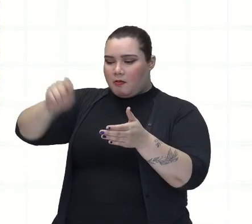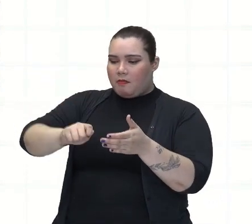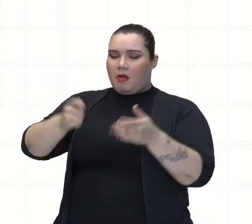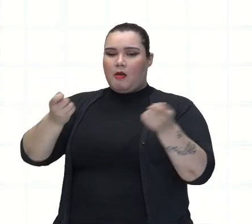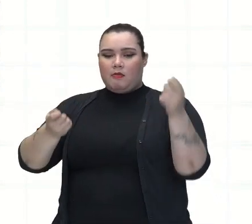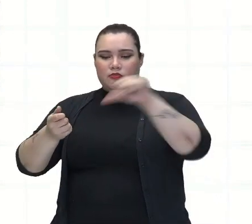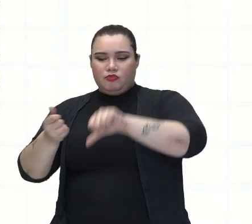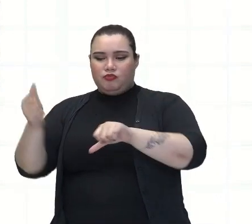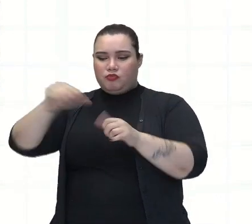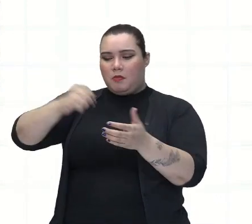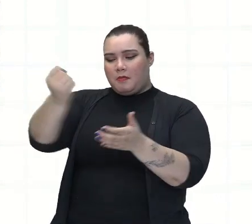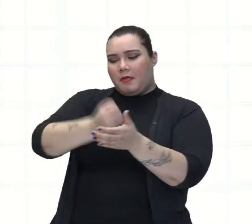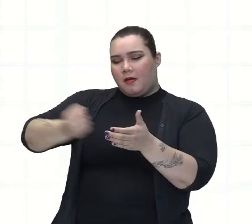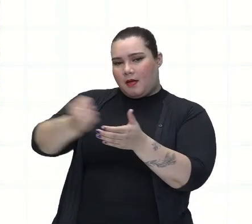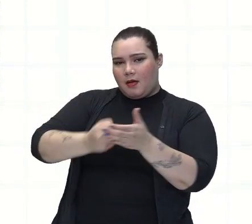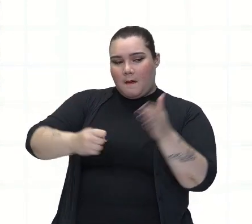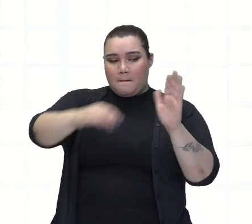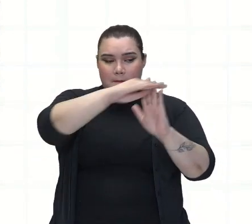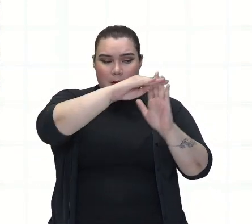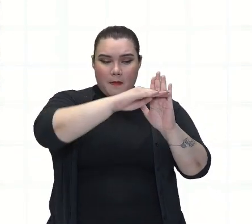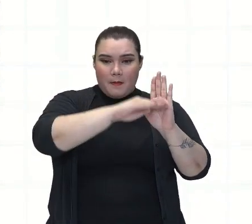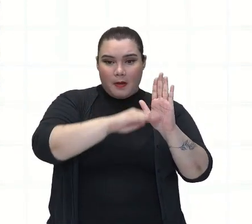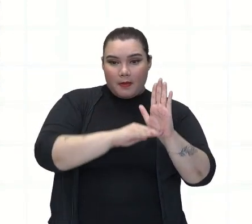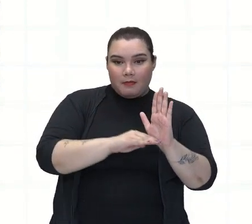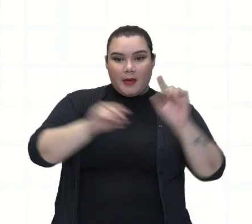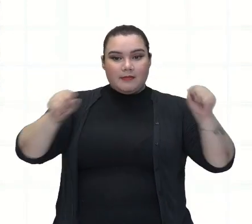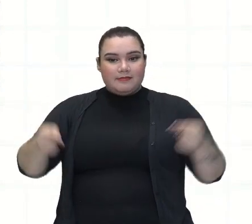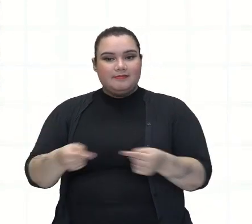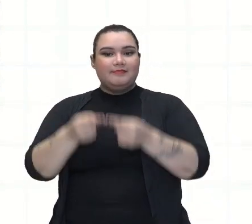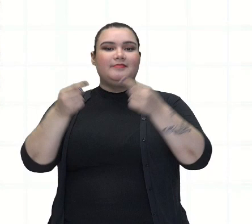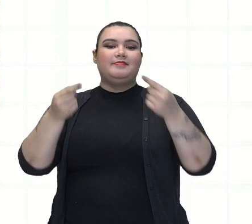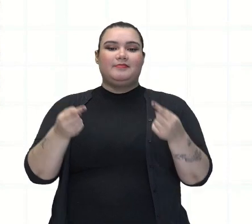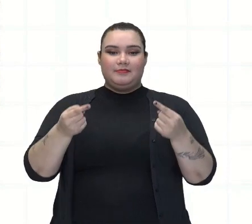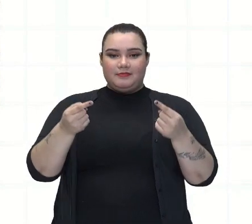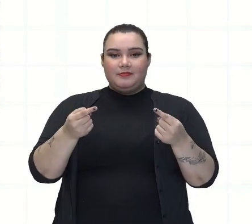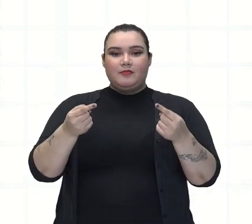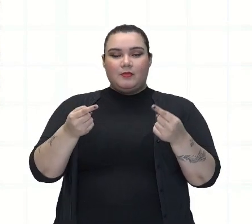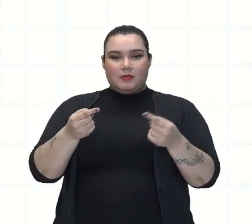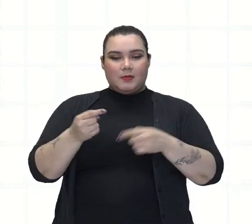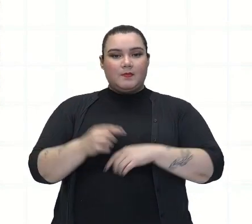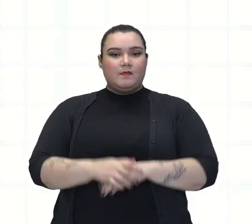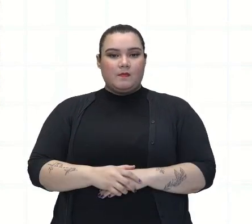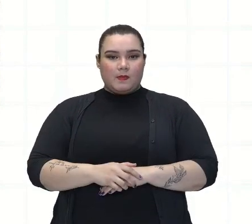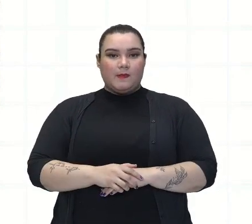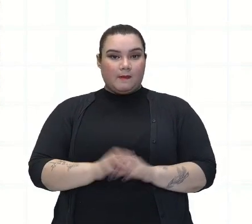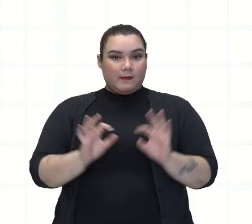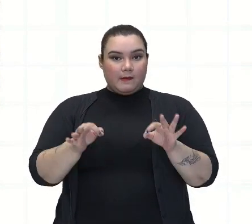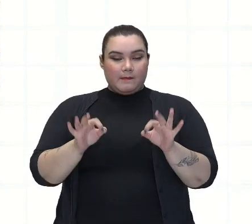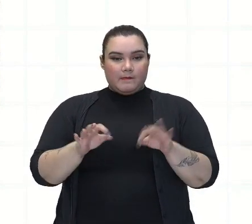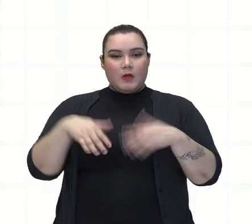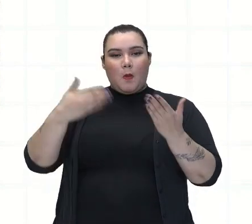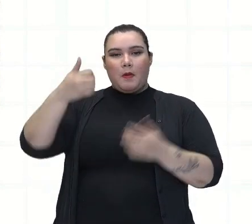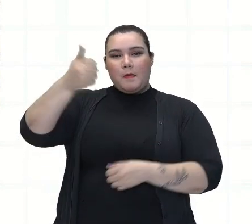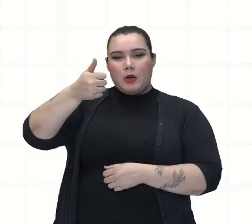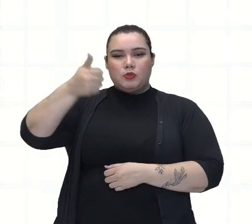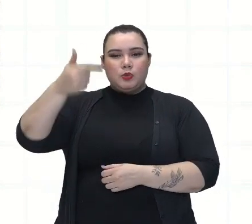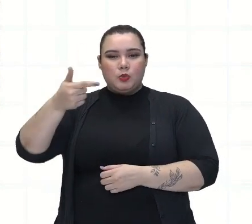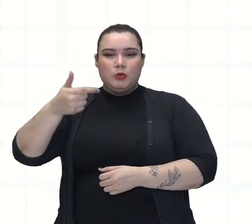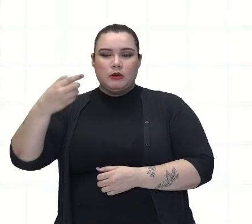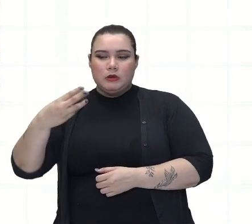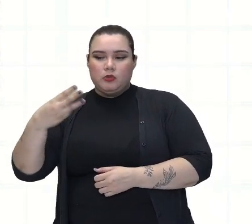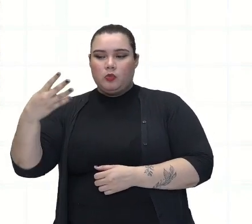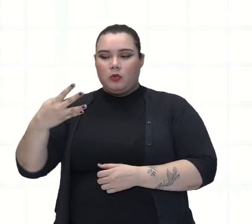passo, o quarto passo, o quinto passo, o sexto passo, segue uma ordem. E